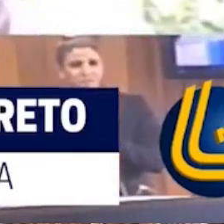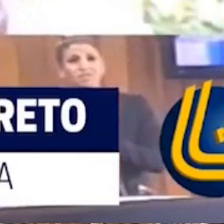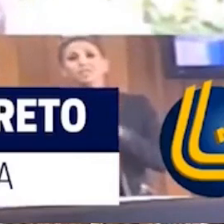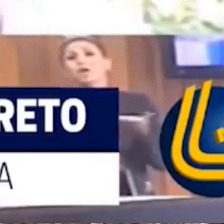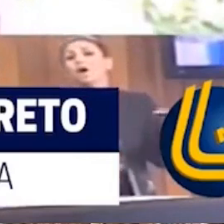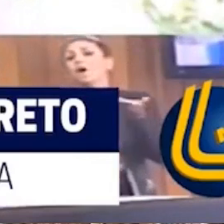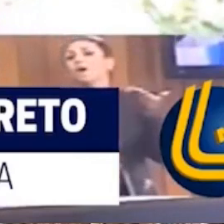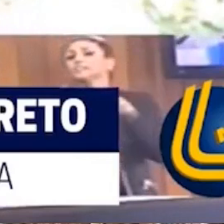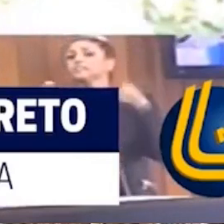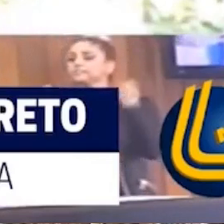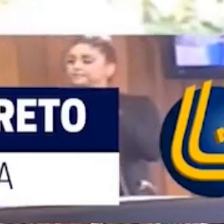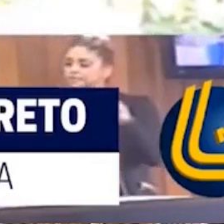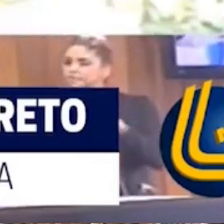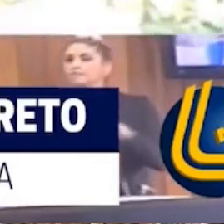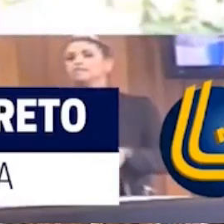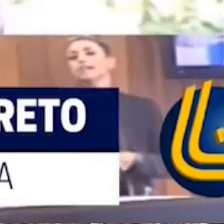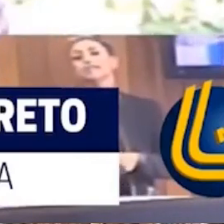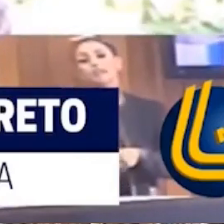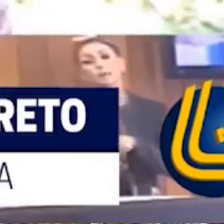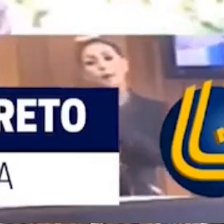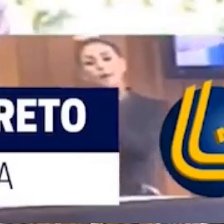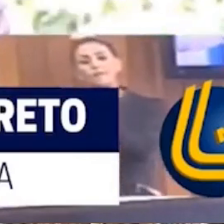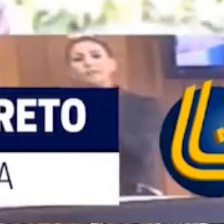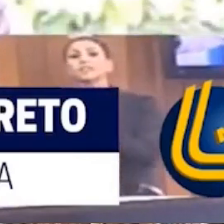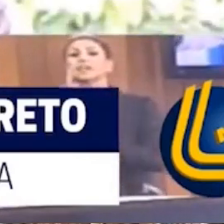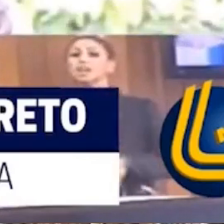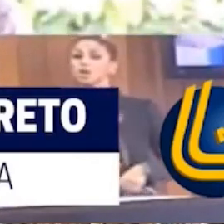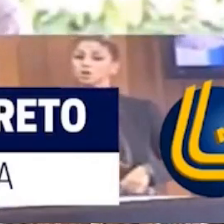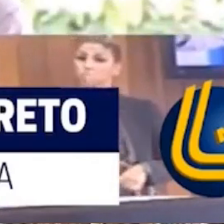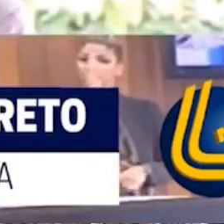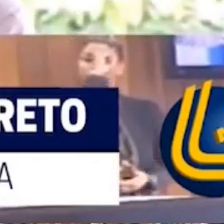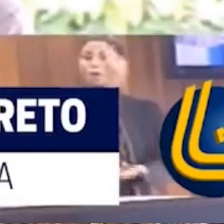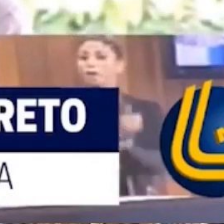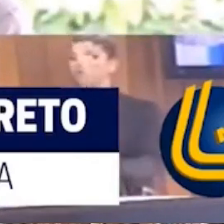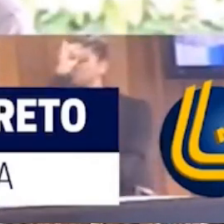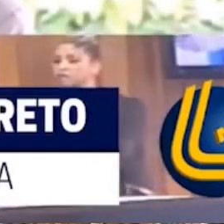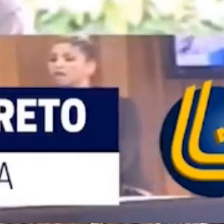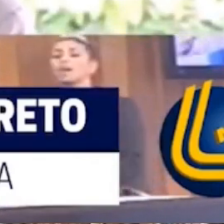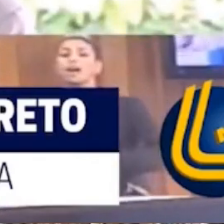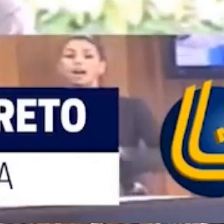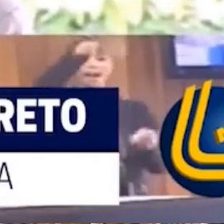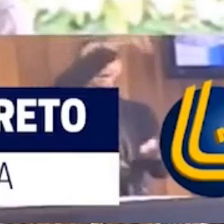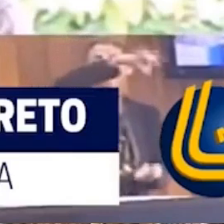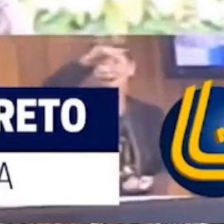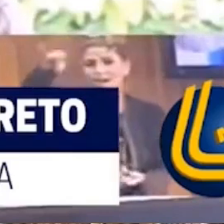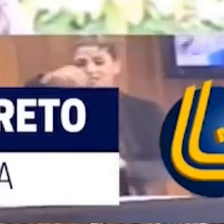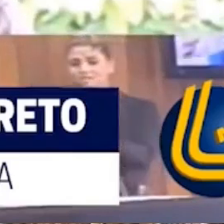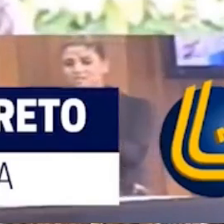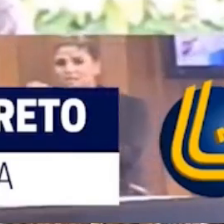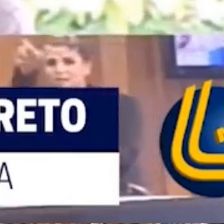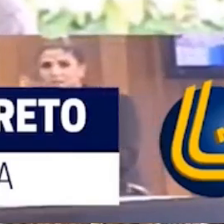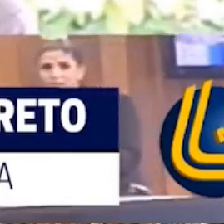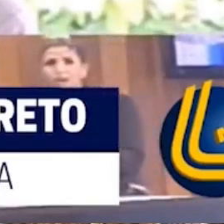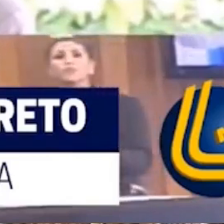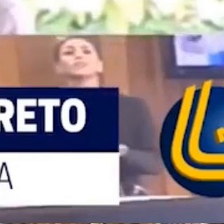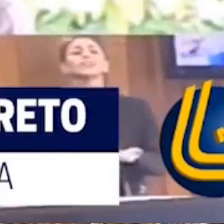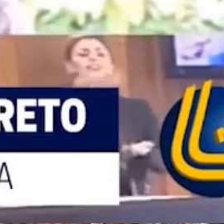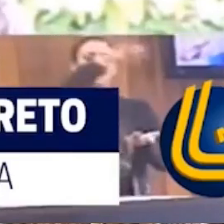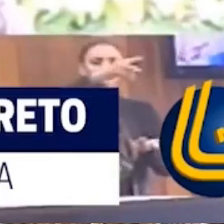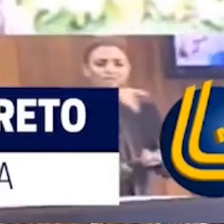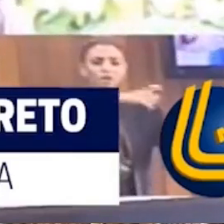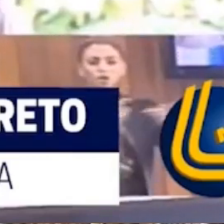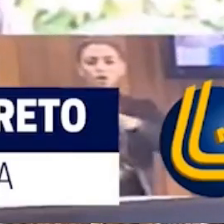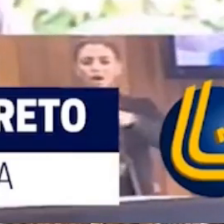janeiro, já determinei a todos os secretários, cada secretaria, cada posto de saúde,